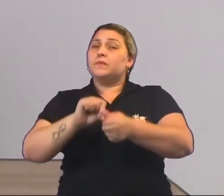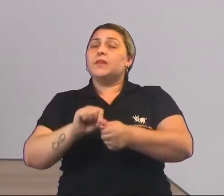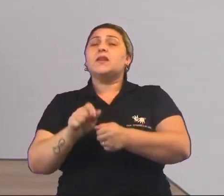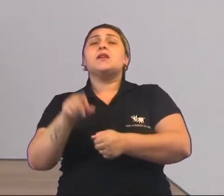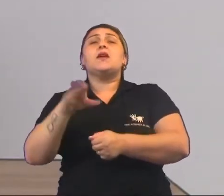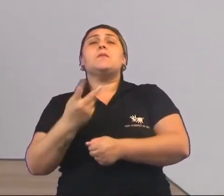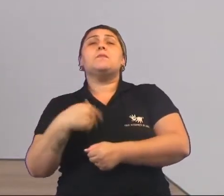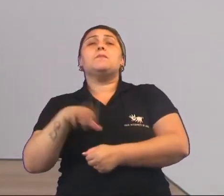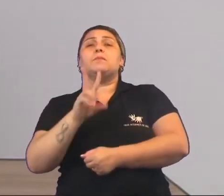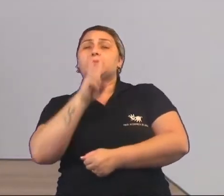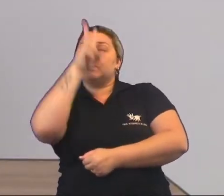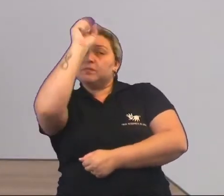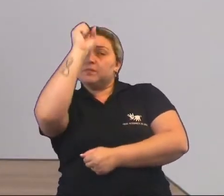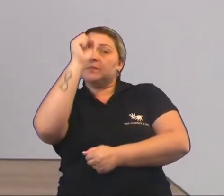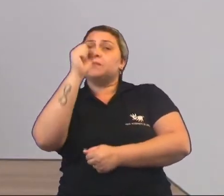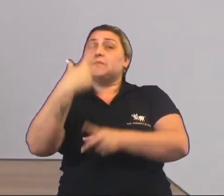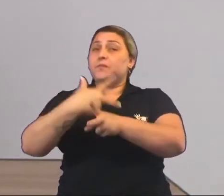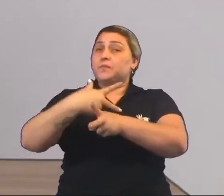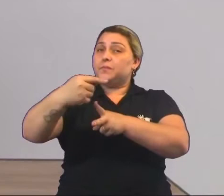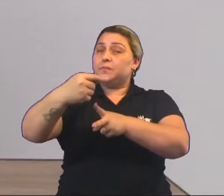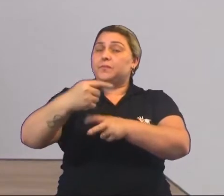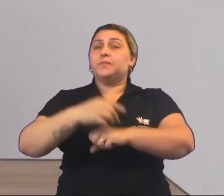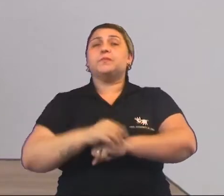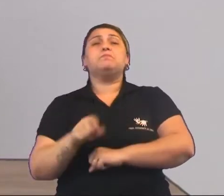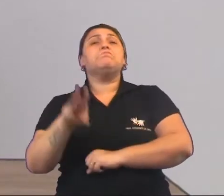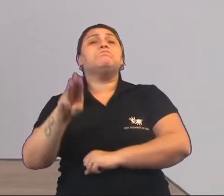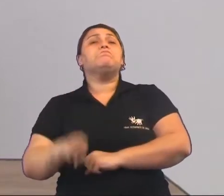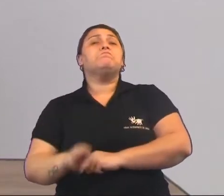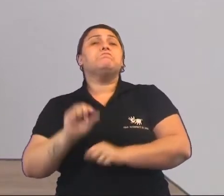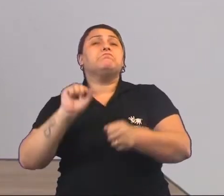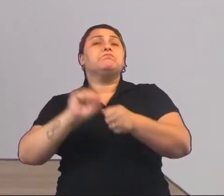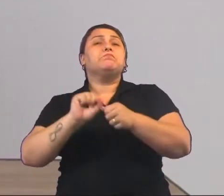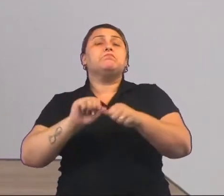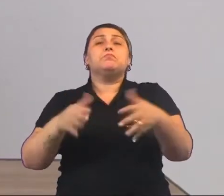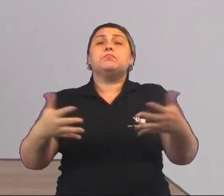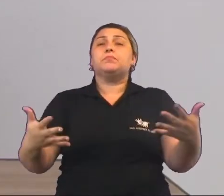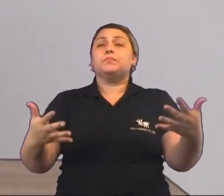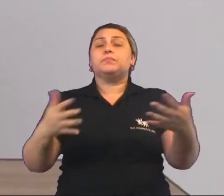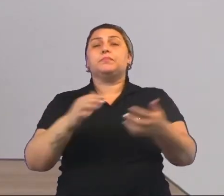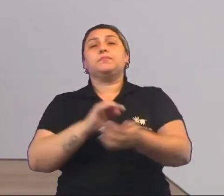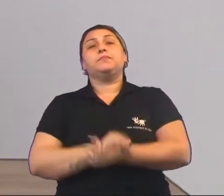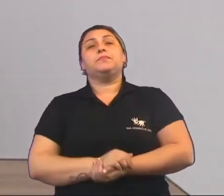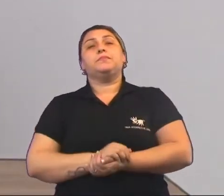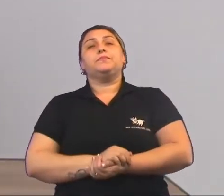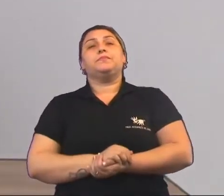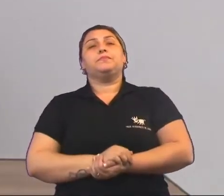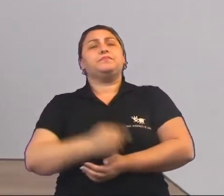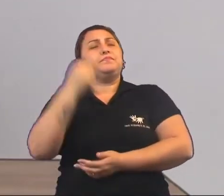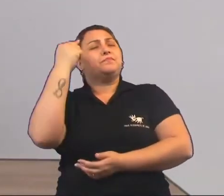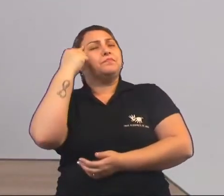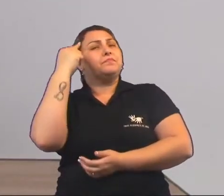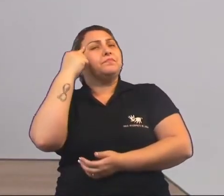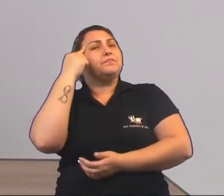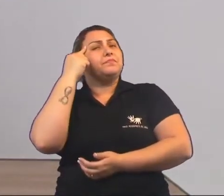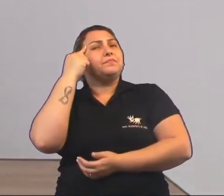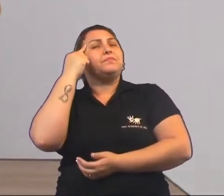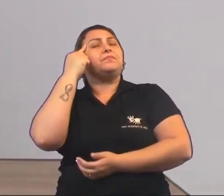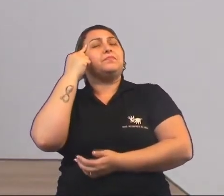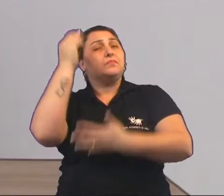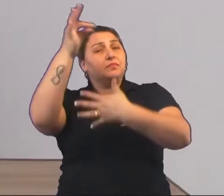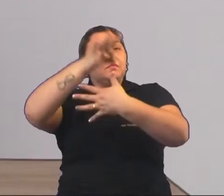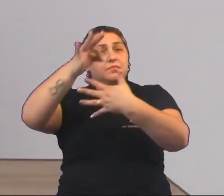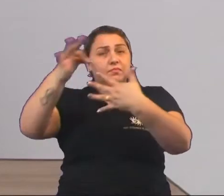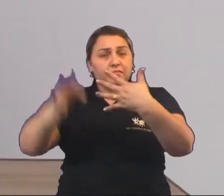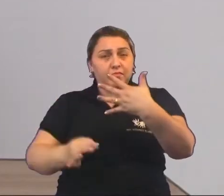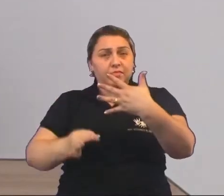verificar quem seria, então, o campeão, o vencedor? O que eles estavam fazendo? Ou seja, turminha, pensando lá nos